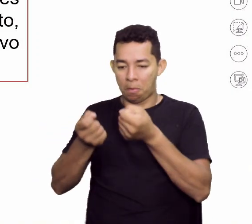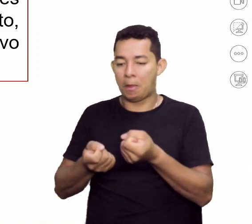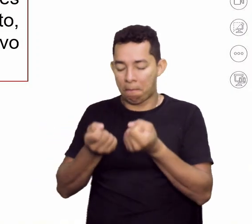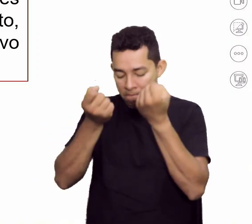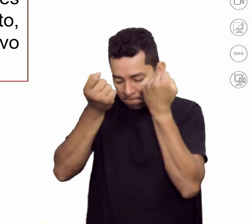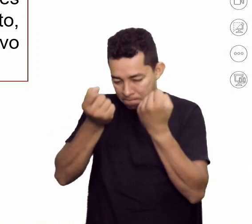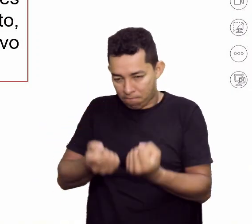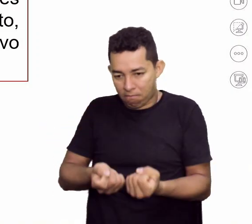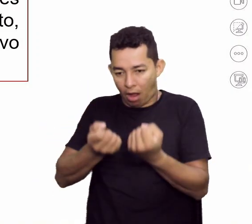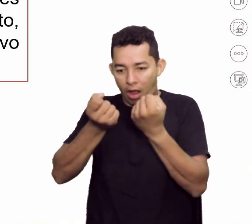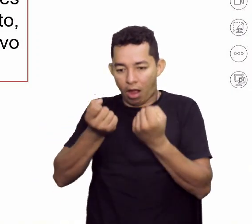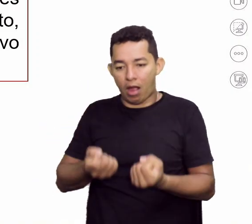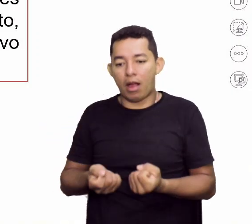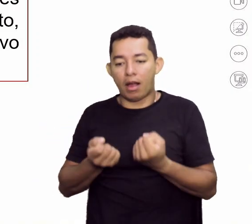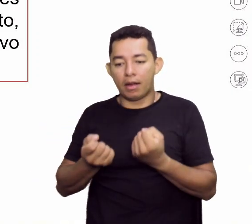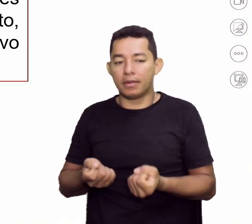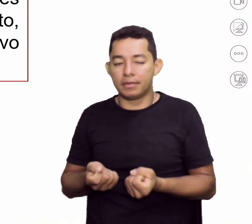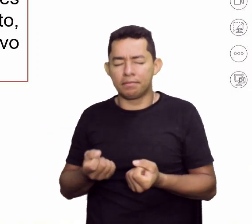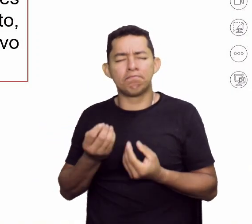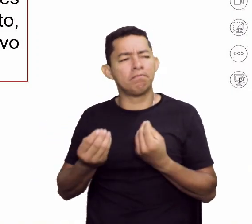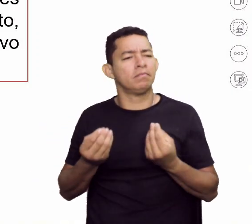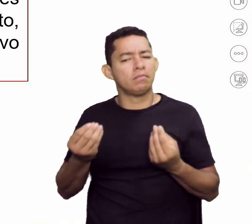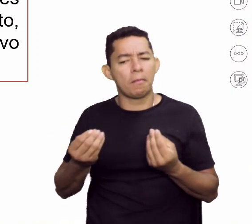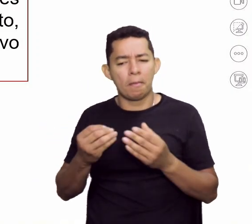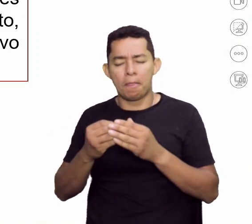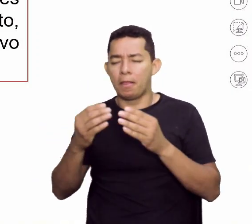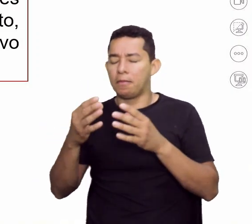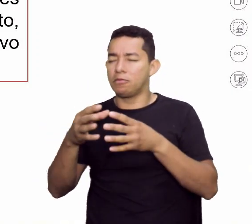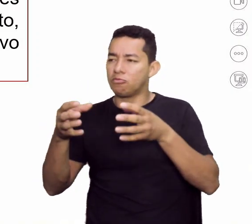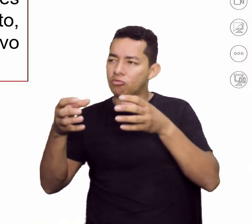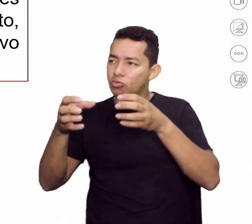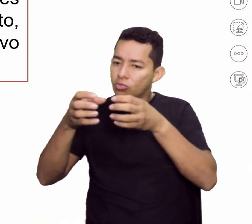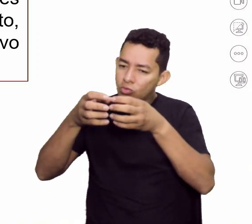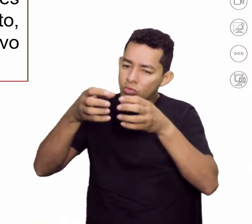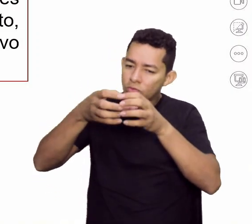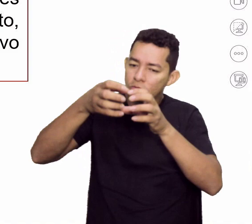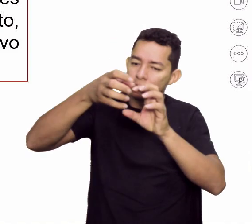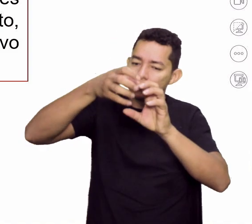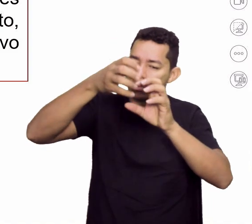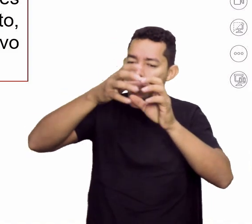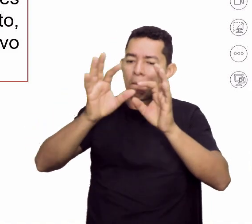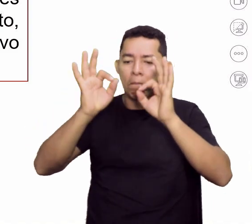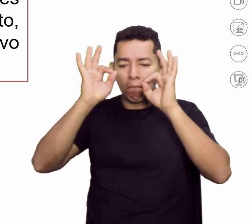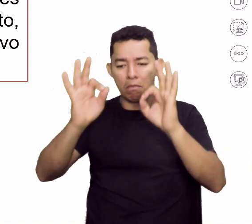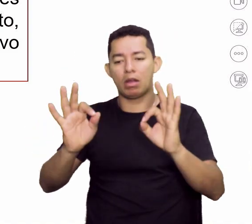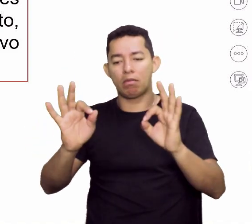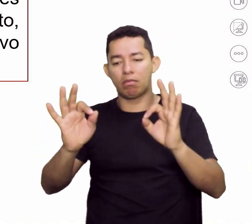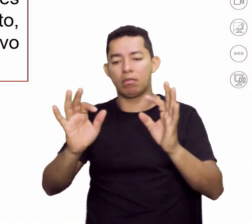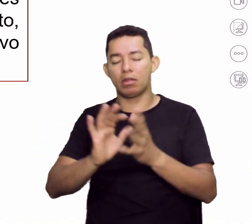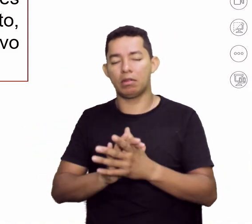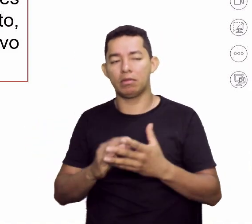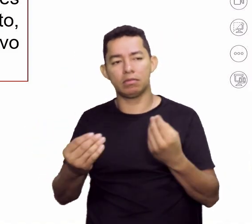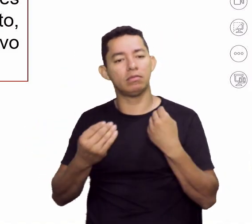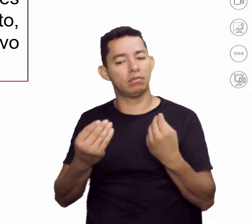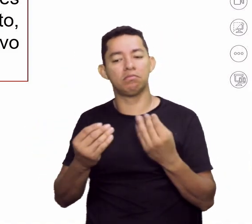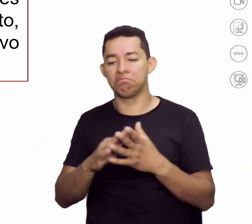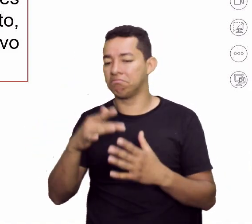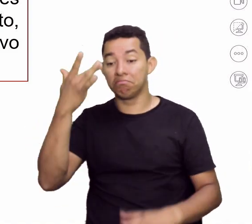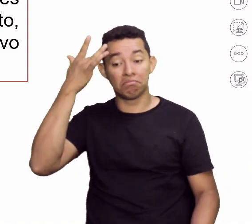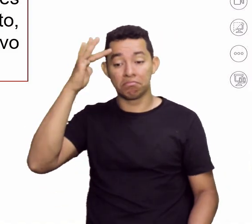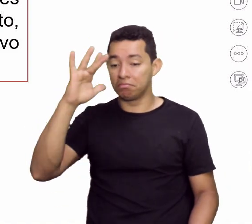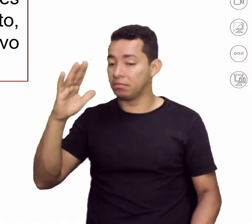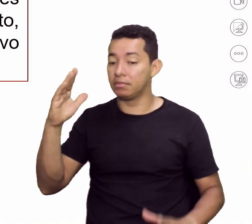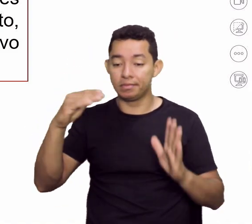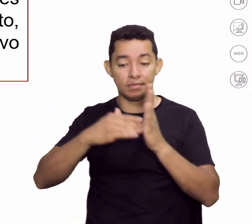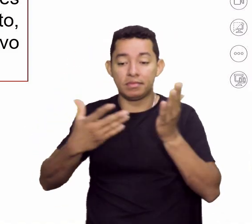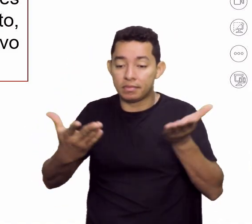toneladas e toneladas que são encaixados, né, na estrutura, então não se tem uma